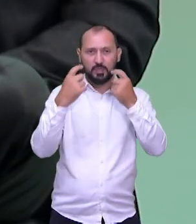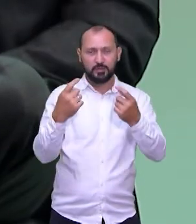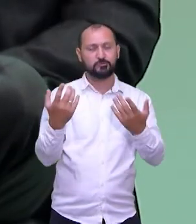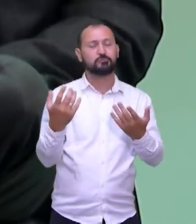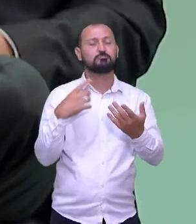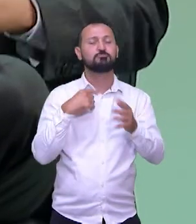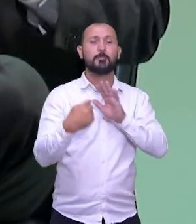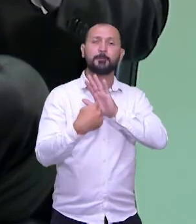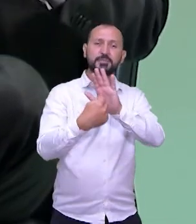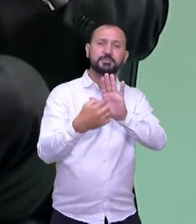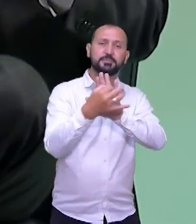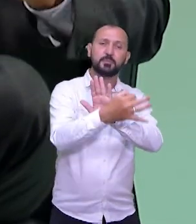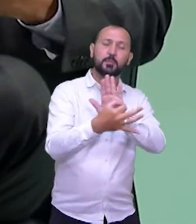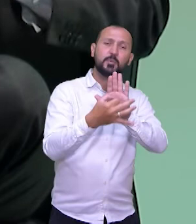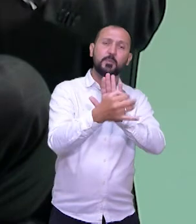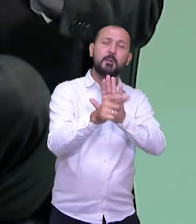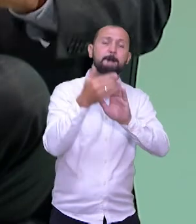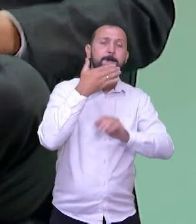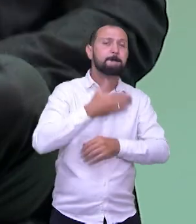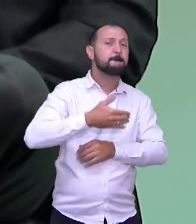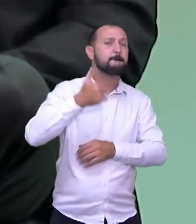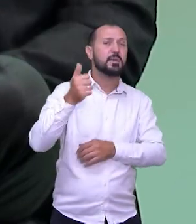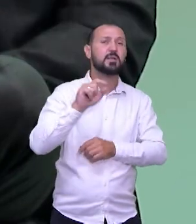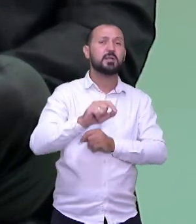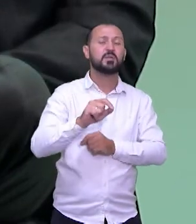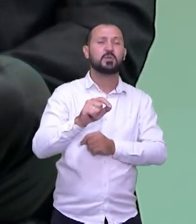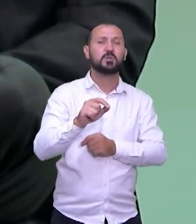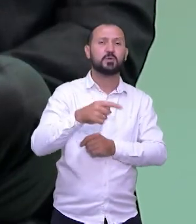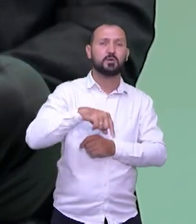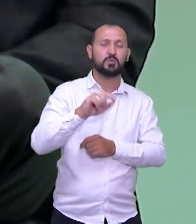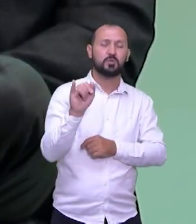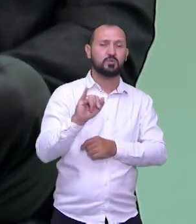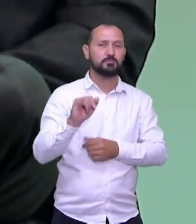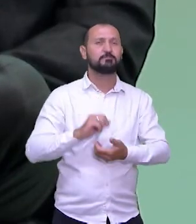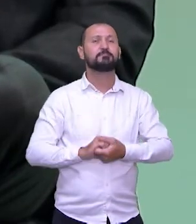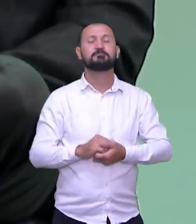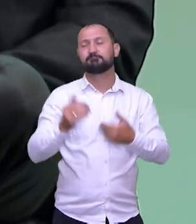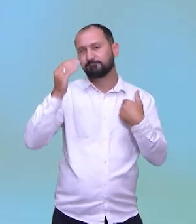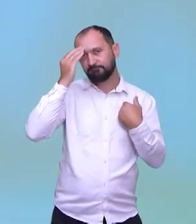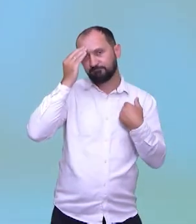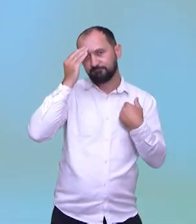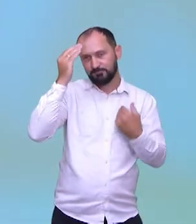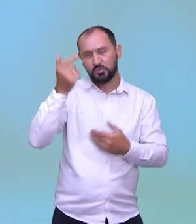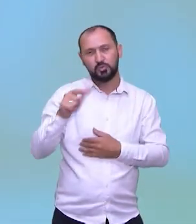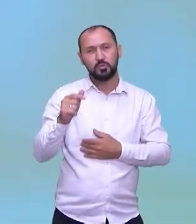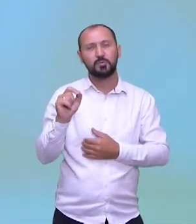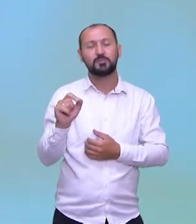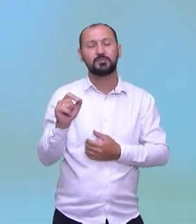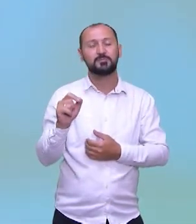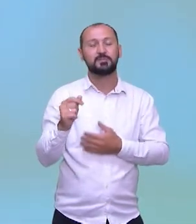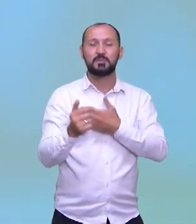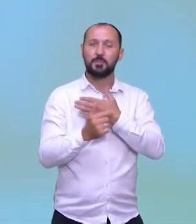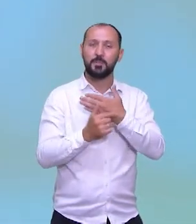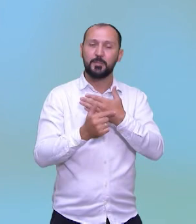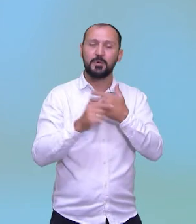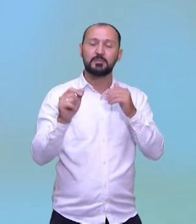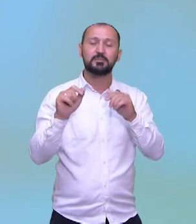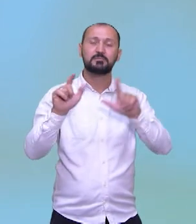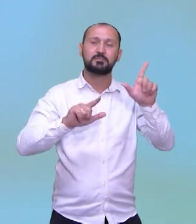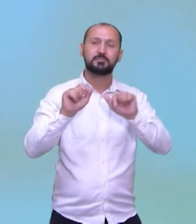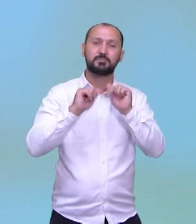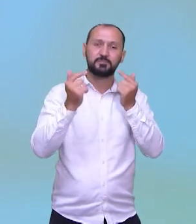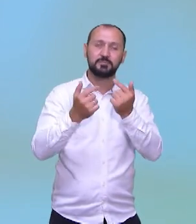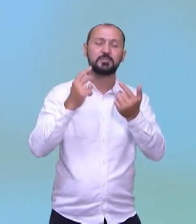tenham interesse de apresentar propostas para a melhoria da nossa tributação. Muito obrigado mais uma vez. Esse é o papel da